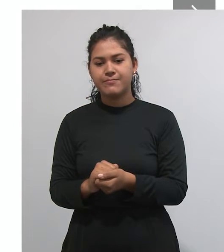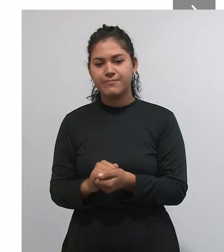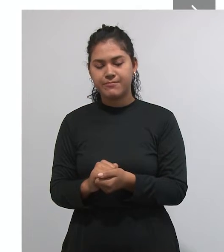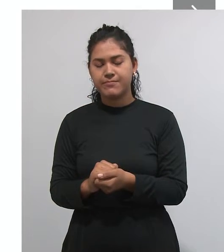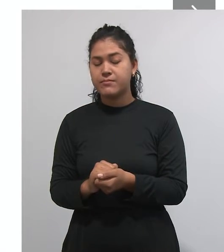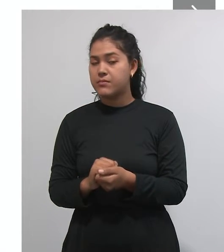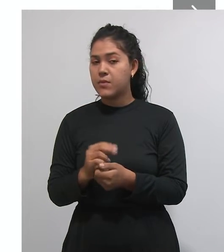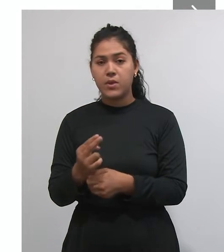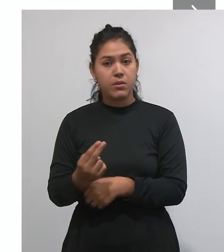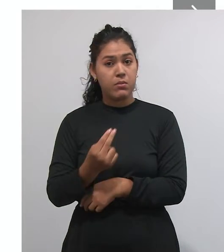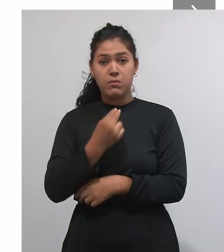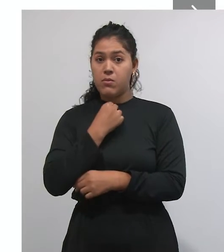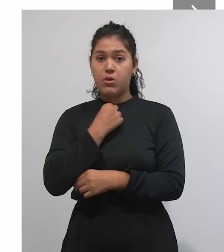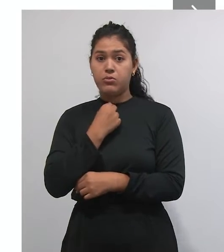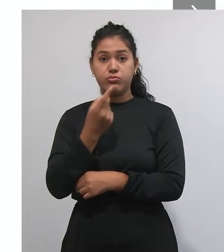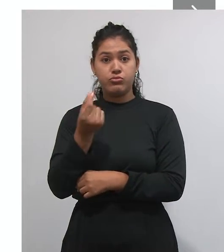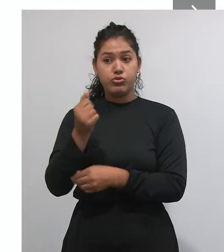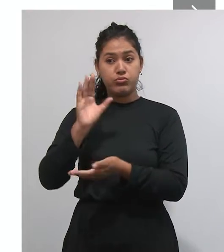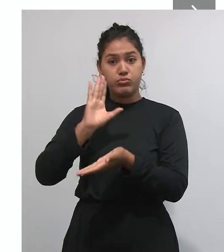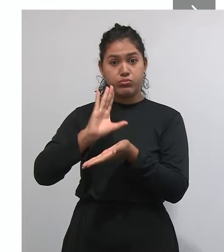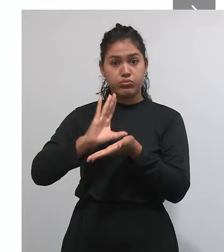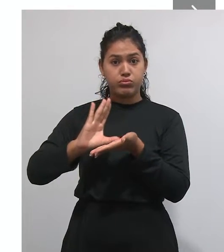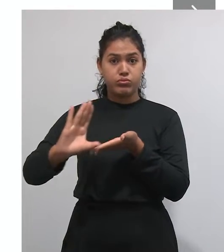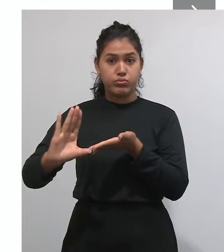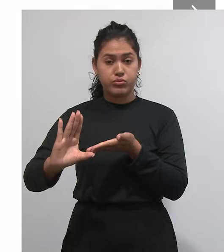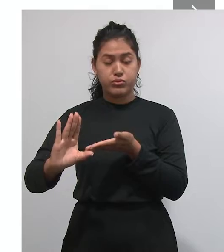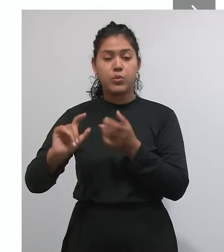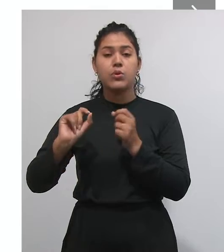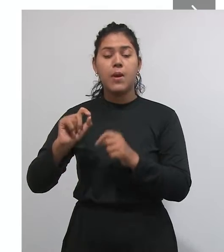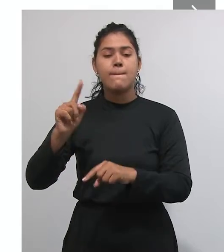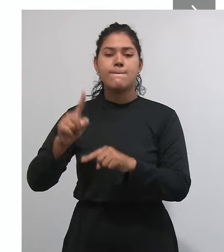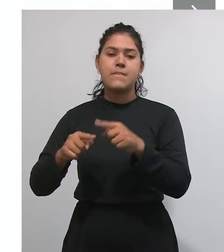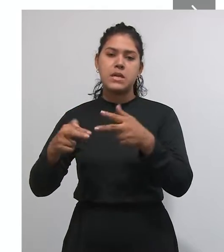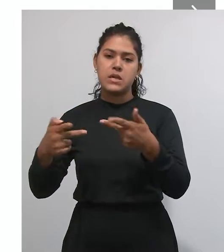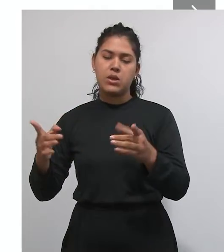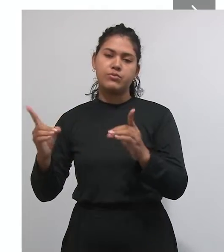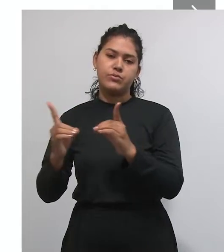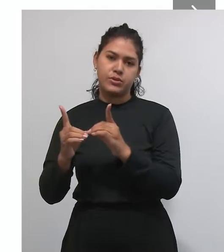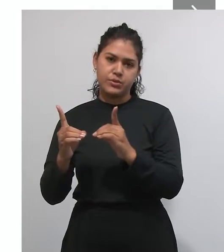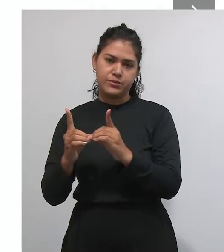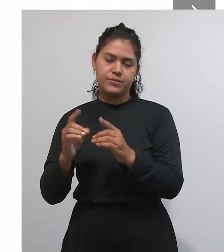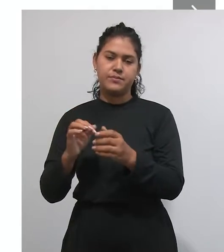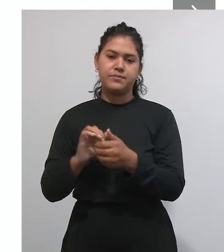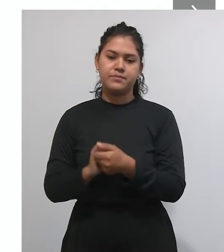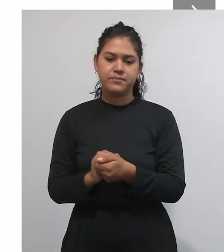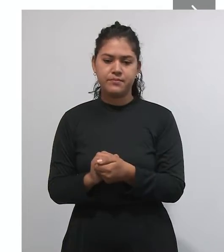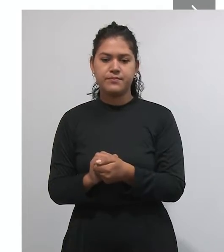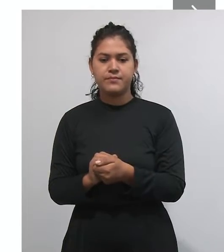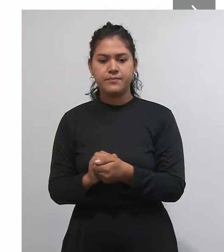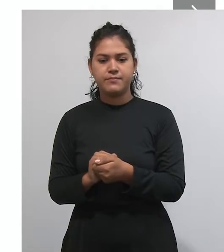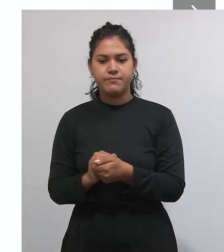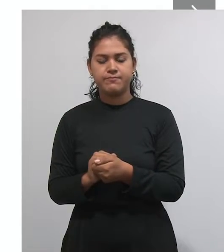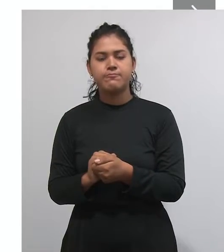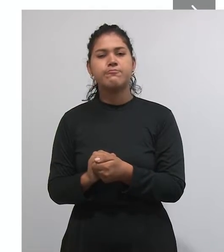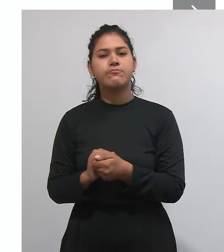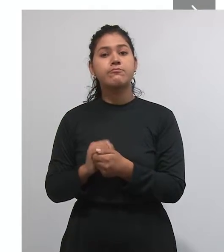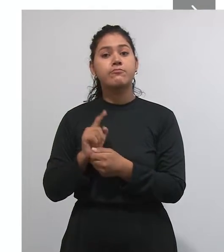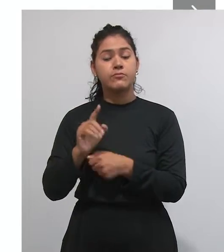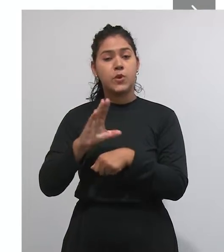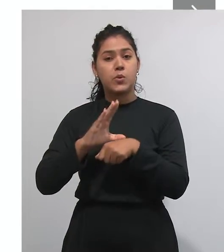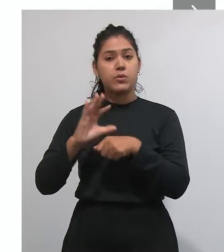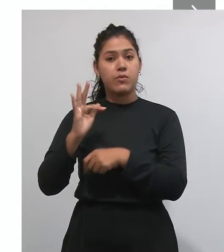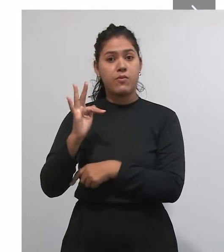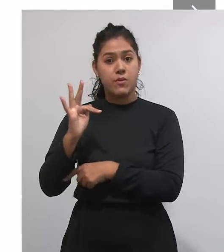O único que não pode ser feito aí, o único que pode é com relação ao material didático. Bom, lá no artigo, lá no bojo